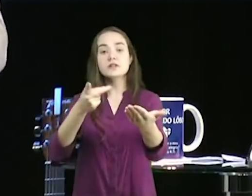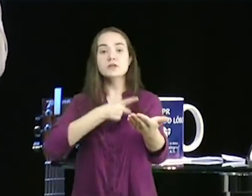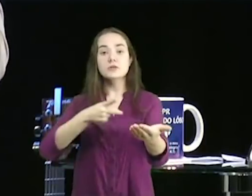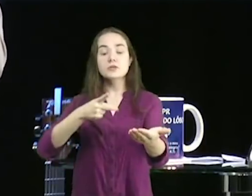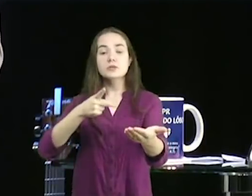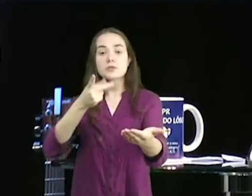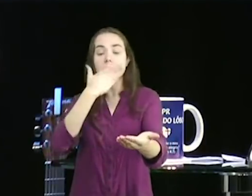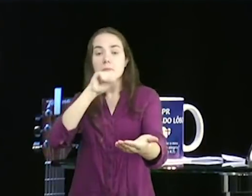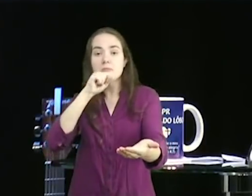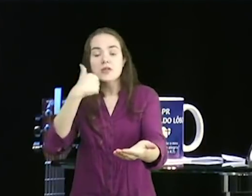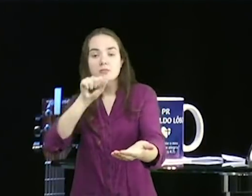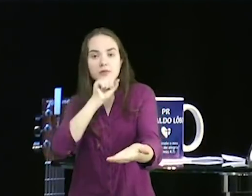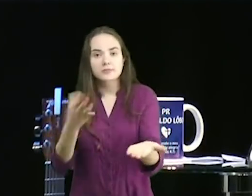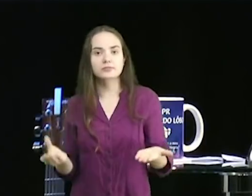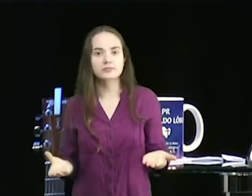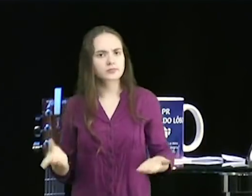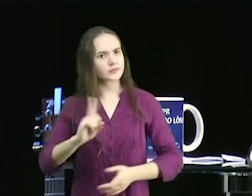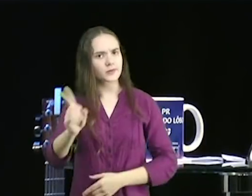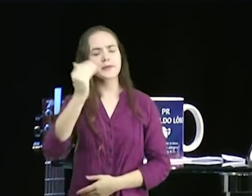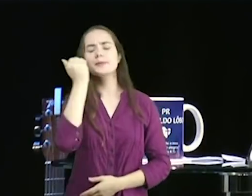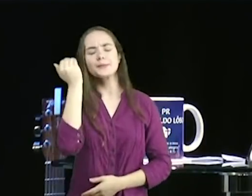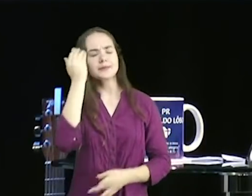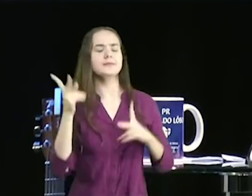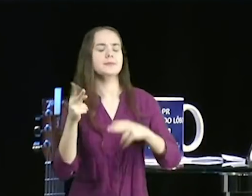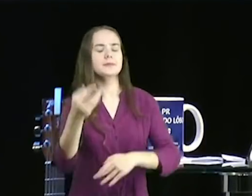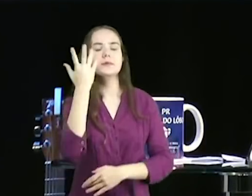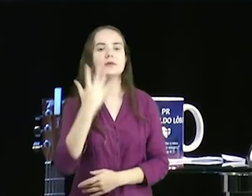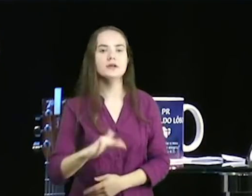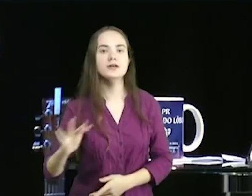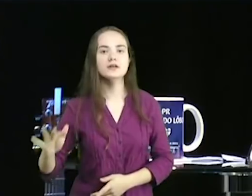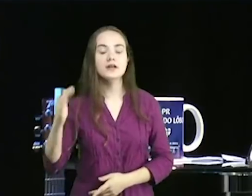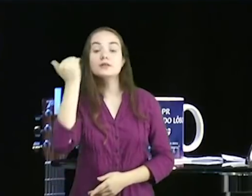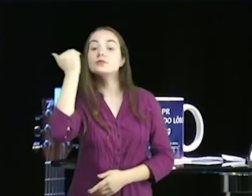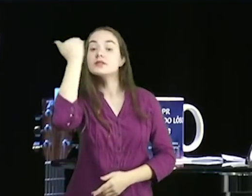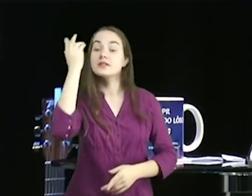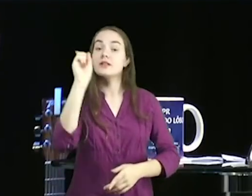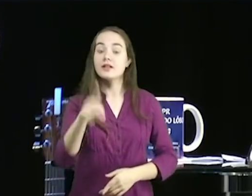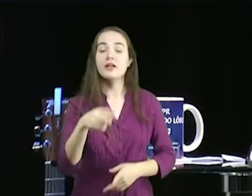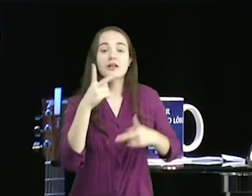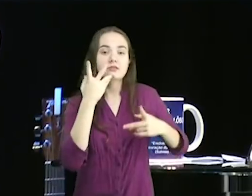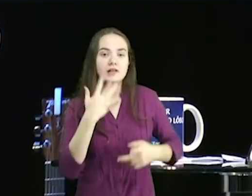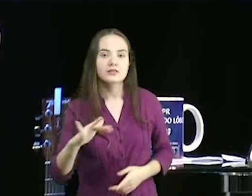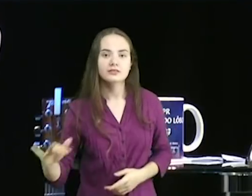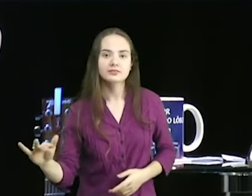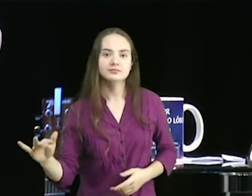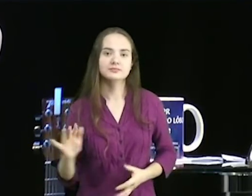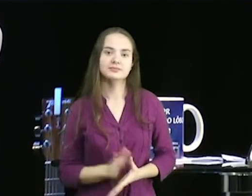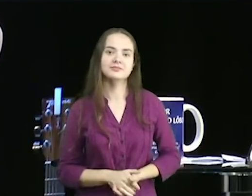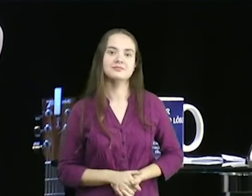criança, gente. Adolescente é criança.